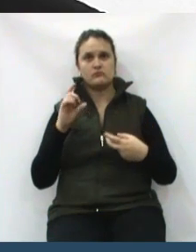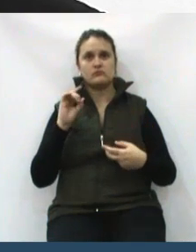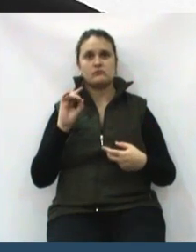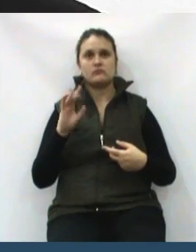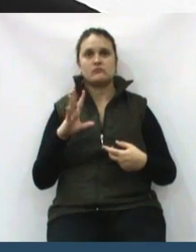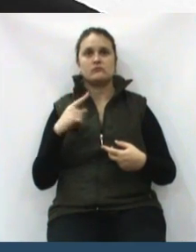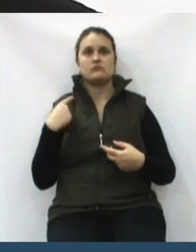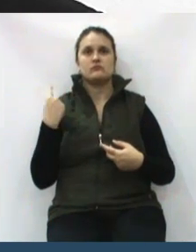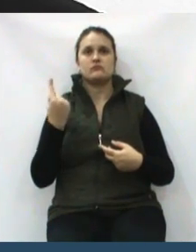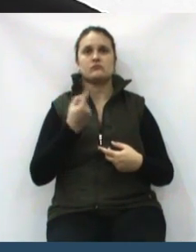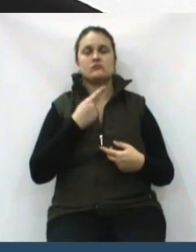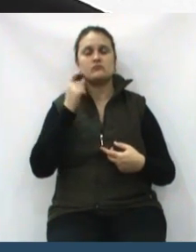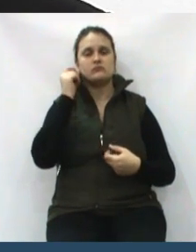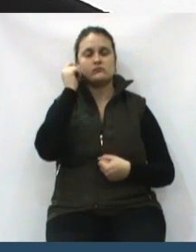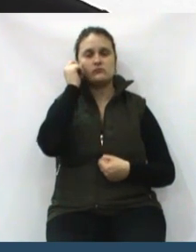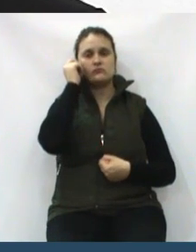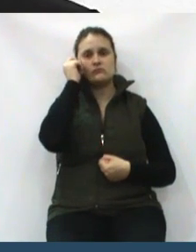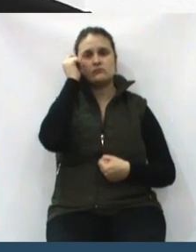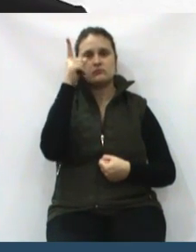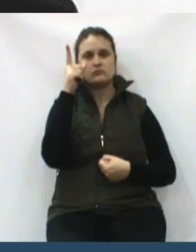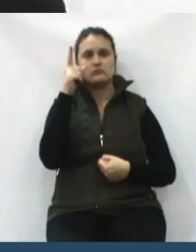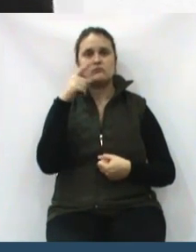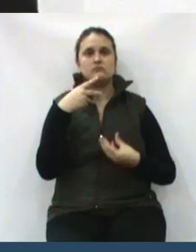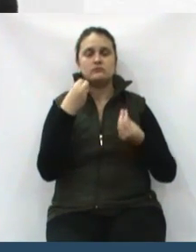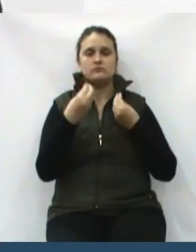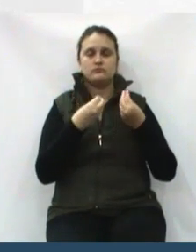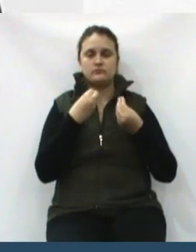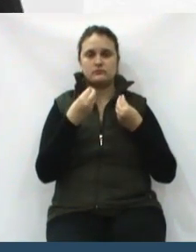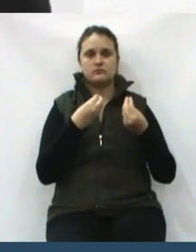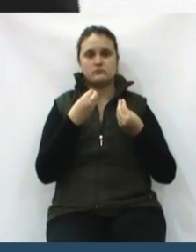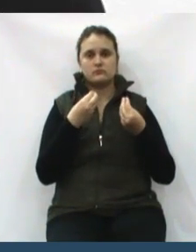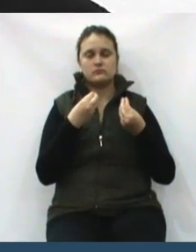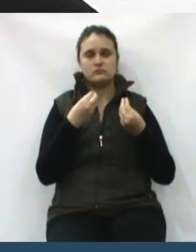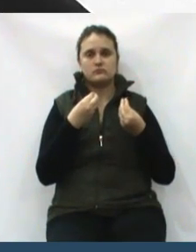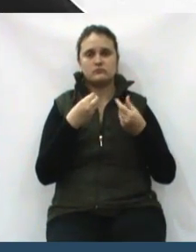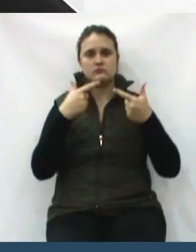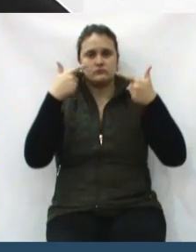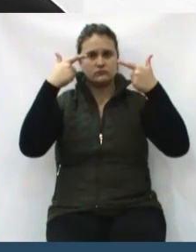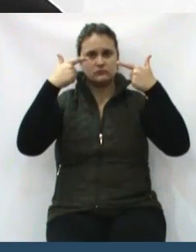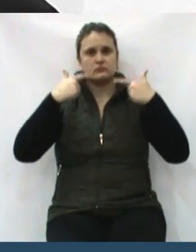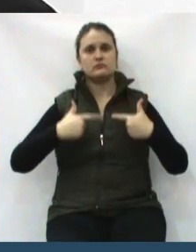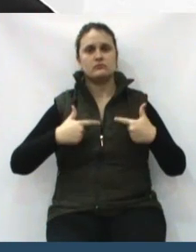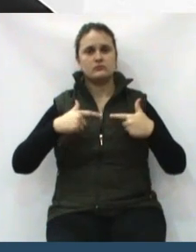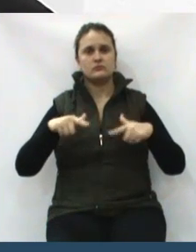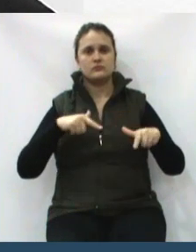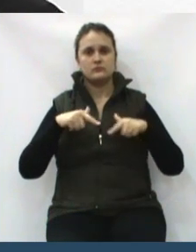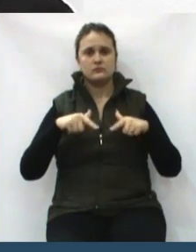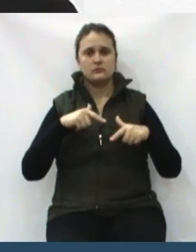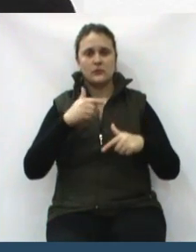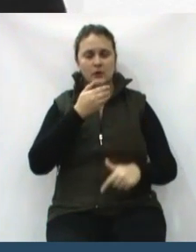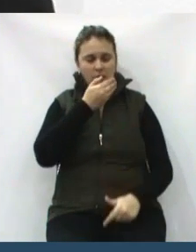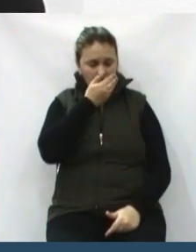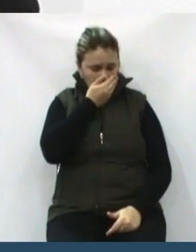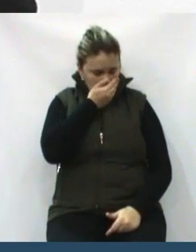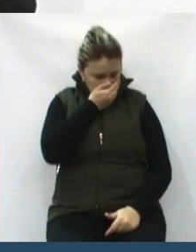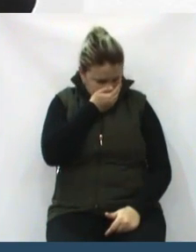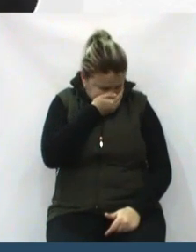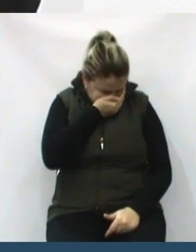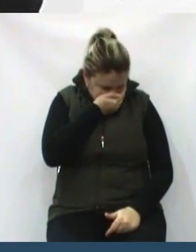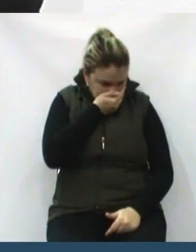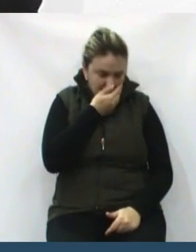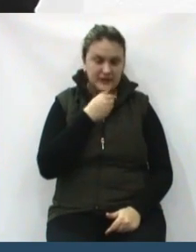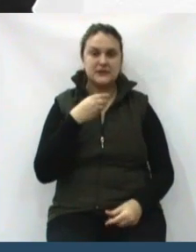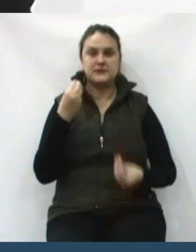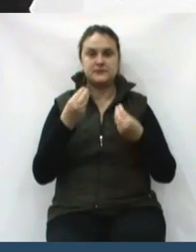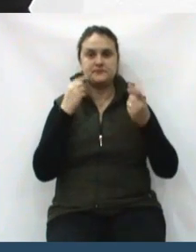nossa ideia, a nossa forma austera de trabalhar com isso e se